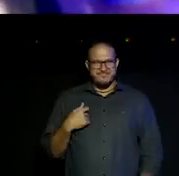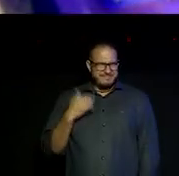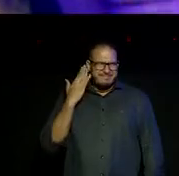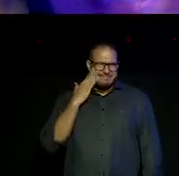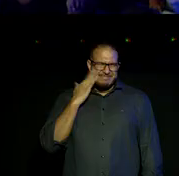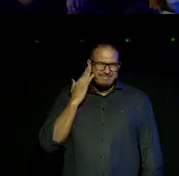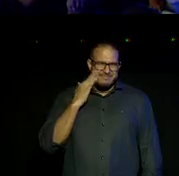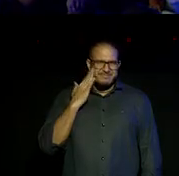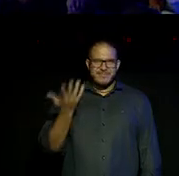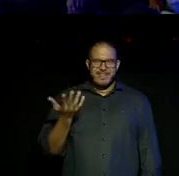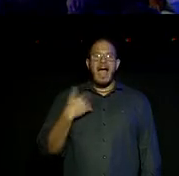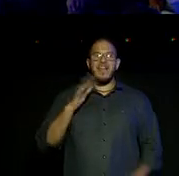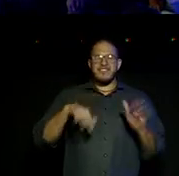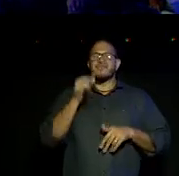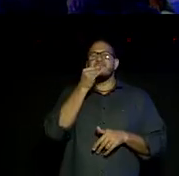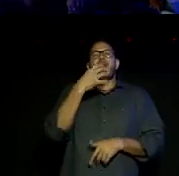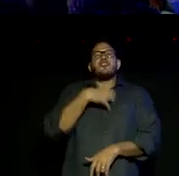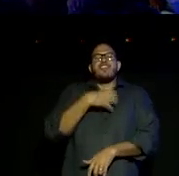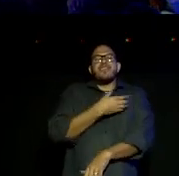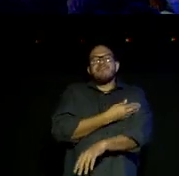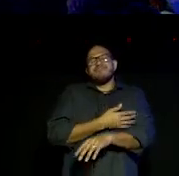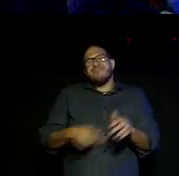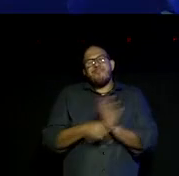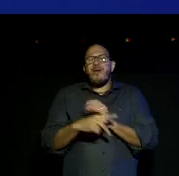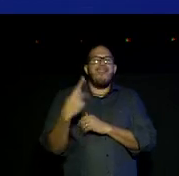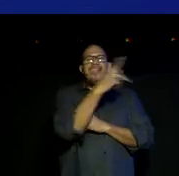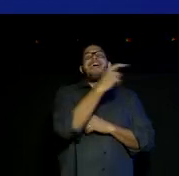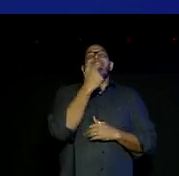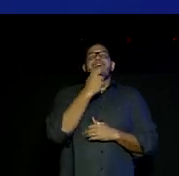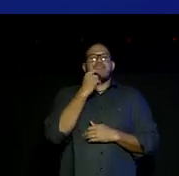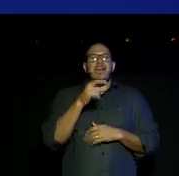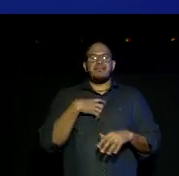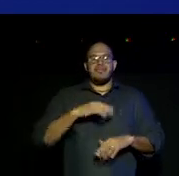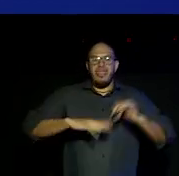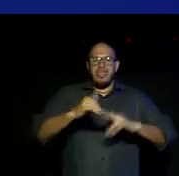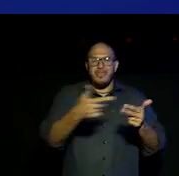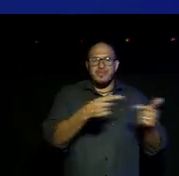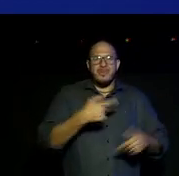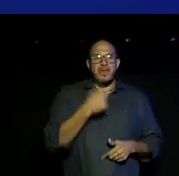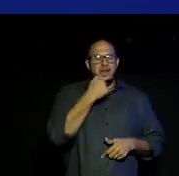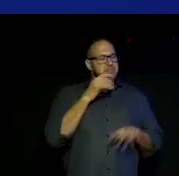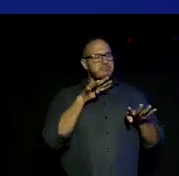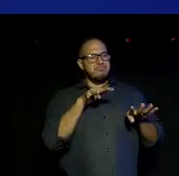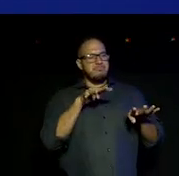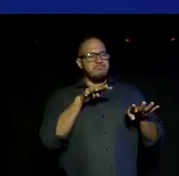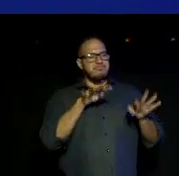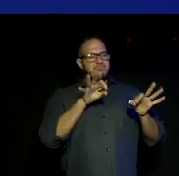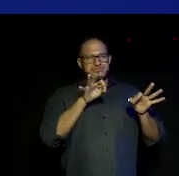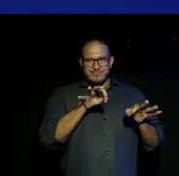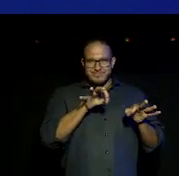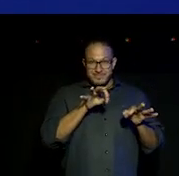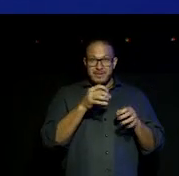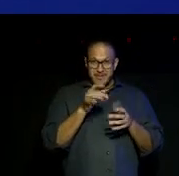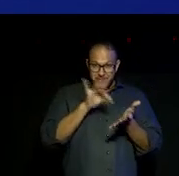Sabe aquela história do para inglês ver? Deixa eu contar para vocês um babado quentíssimo. Tem